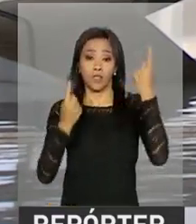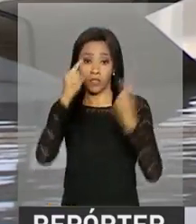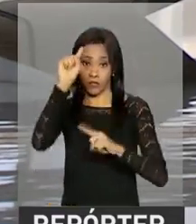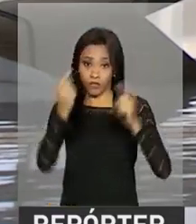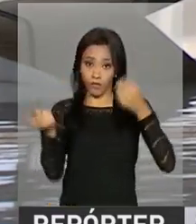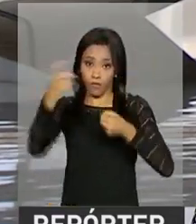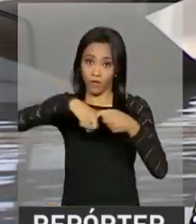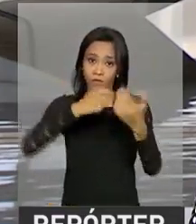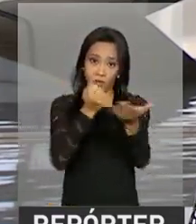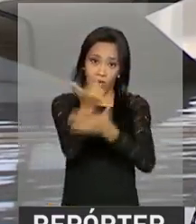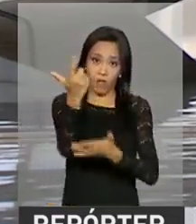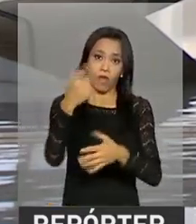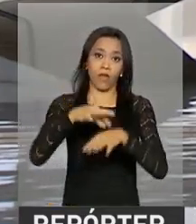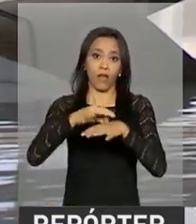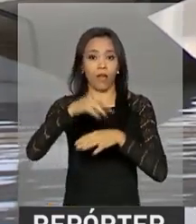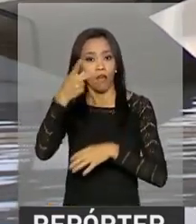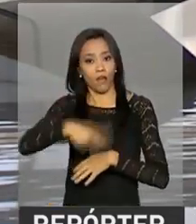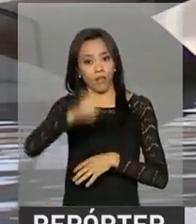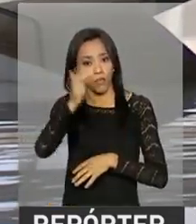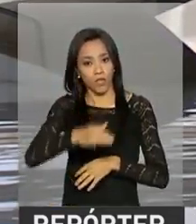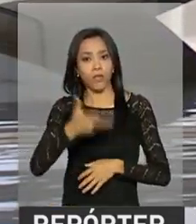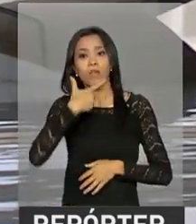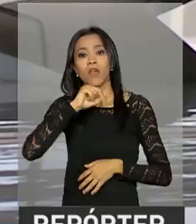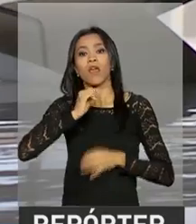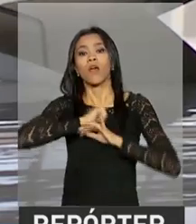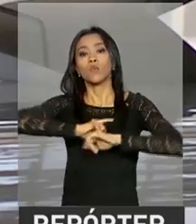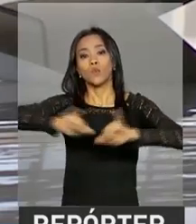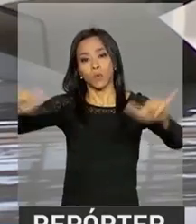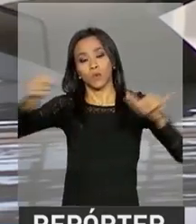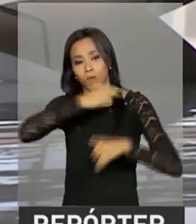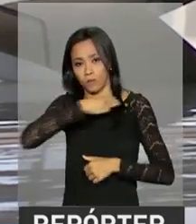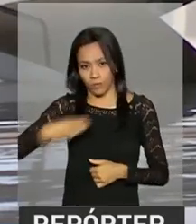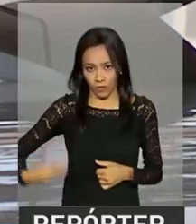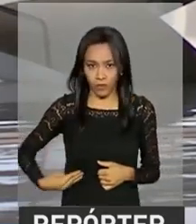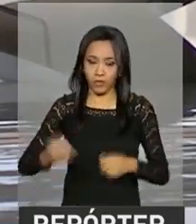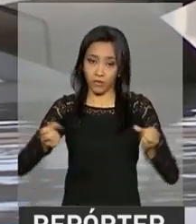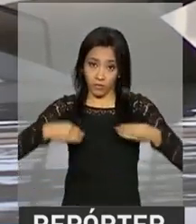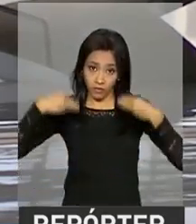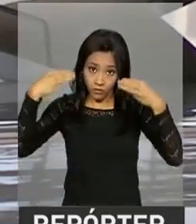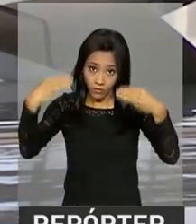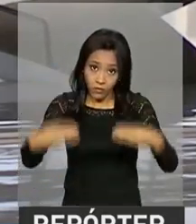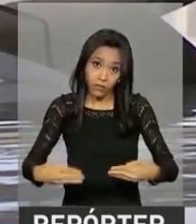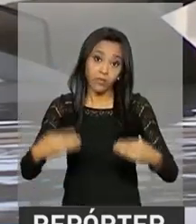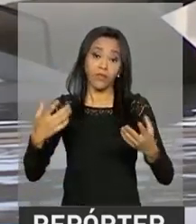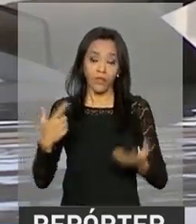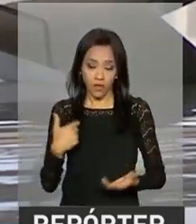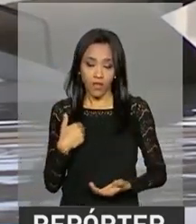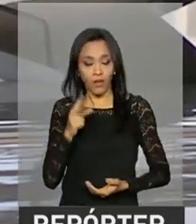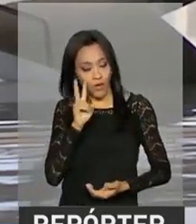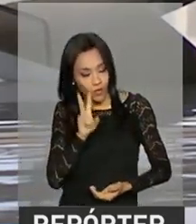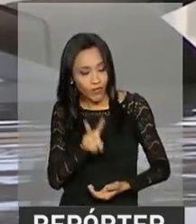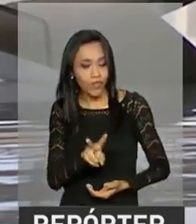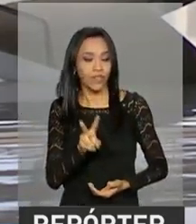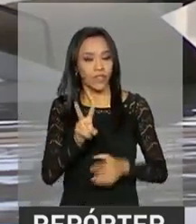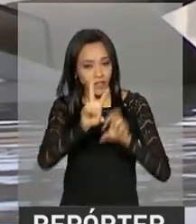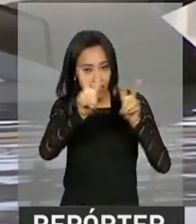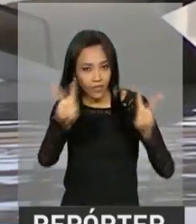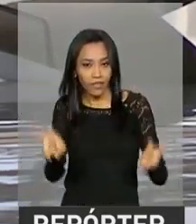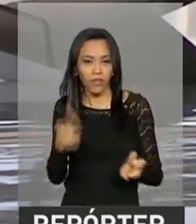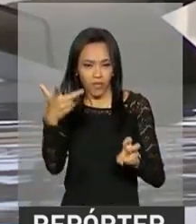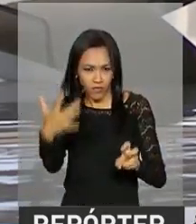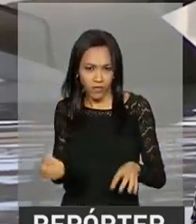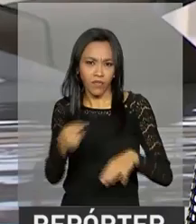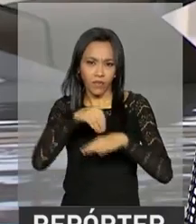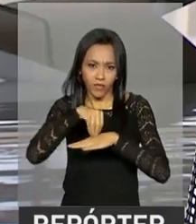anúncio foi feito pelo ministro da Agricultura blairo Mag e eu acompanhei esse assunto E vamos ver